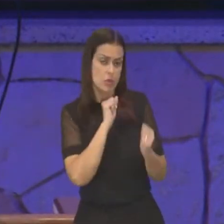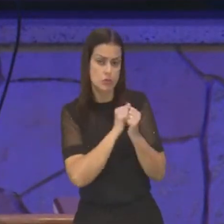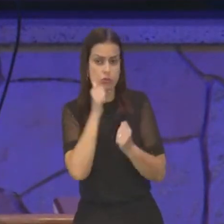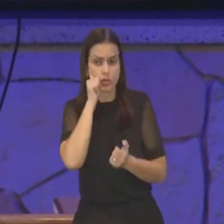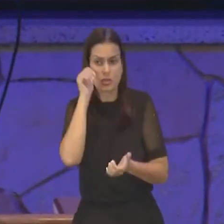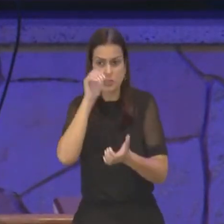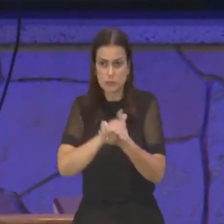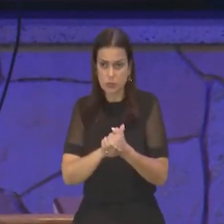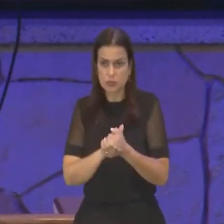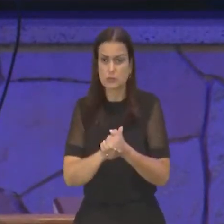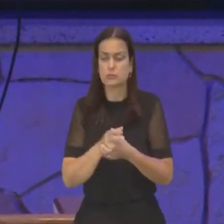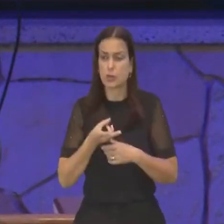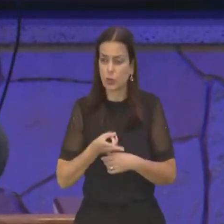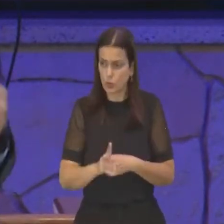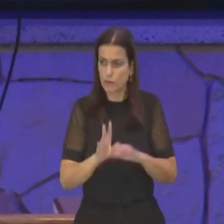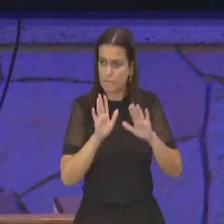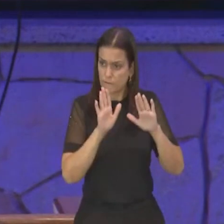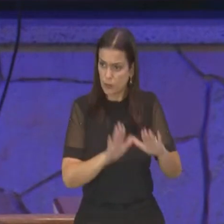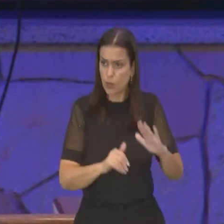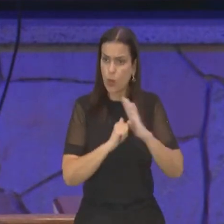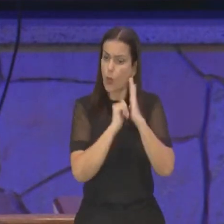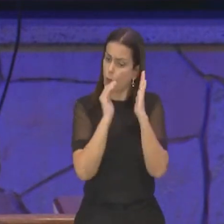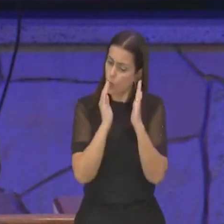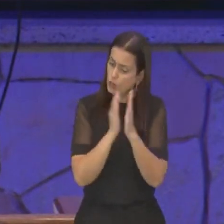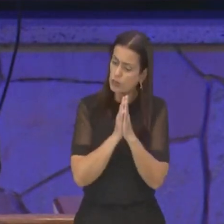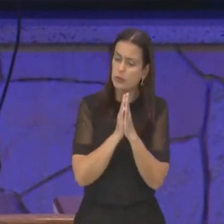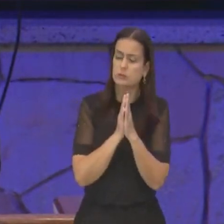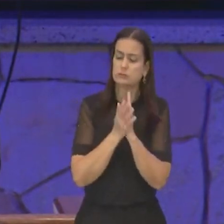apresentamos, oramos com ela,